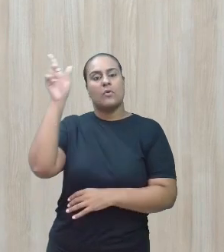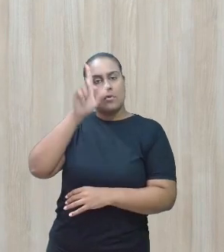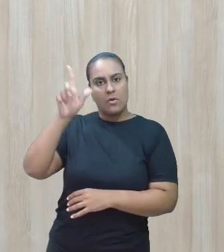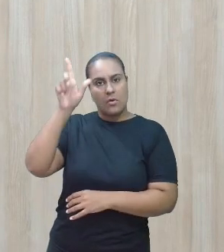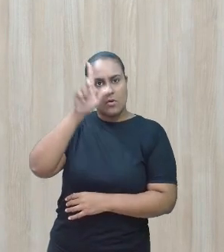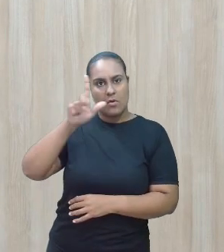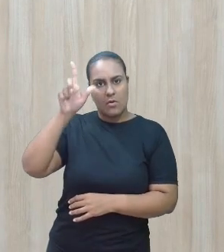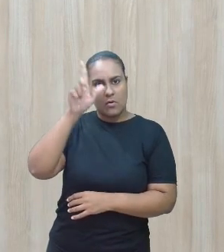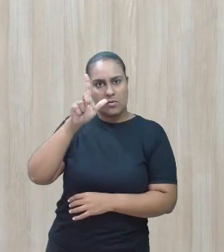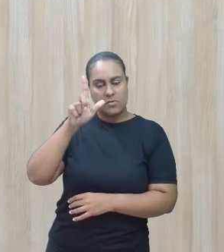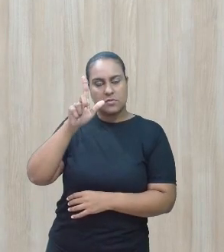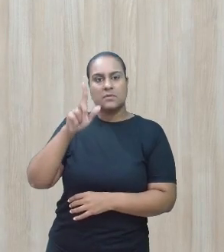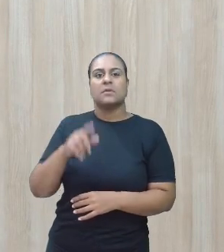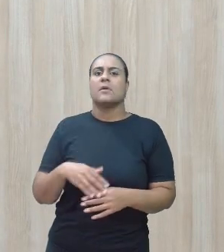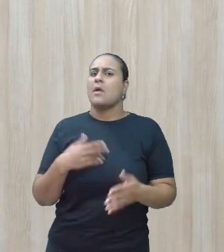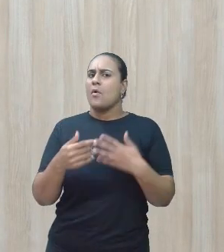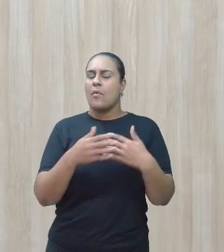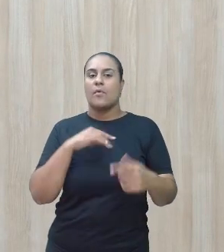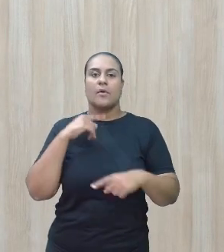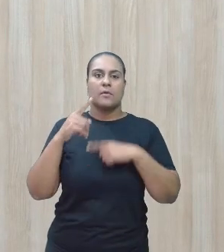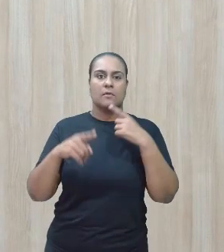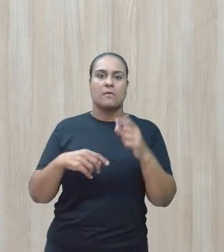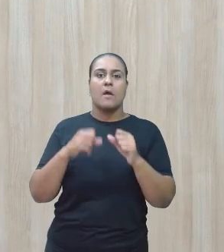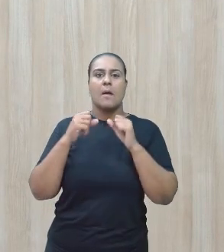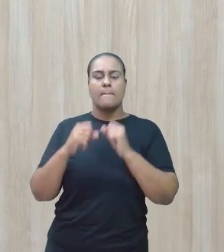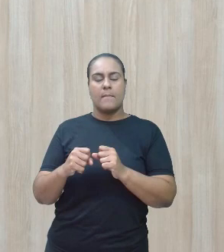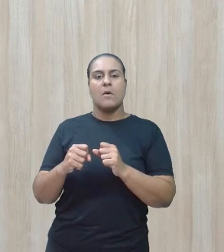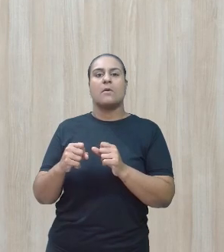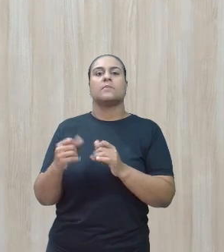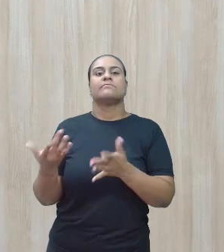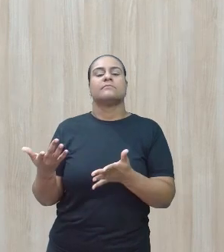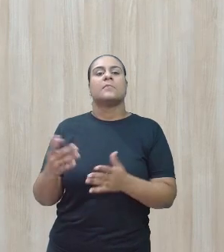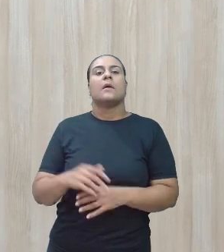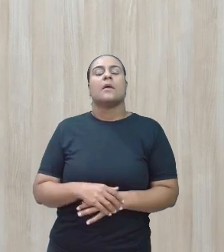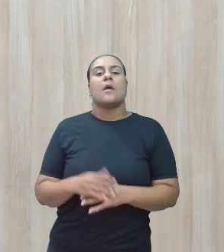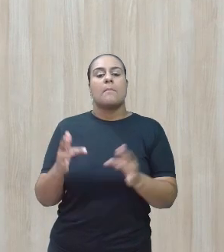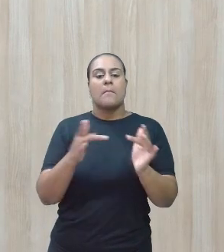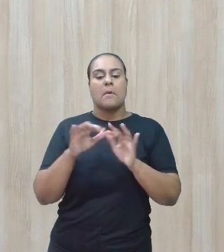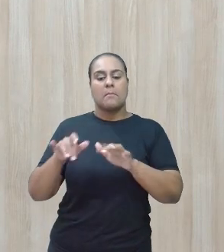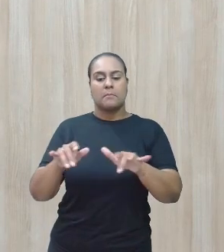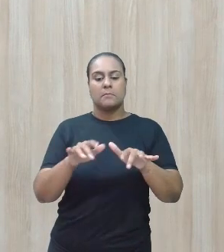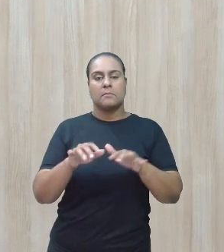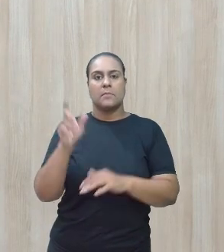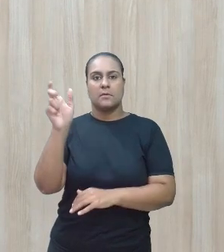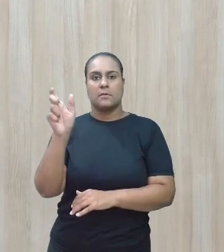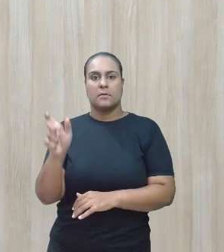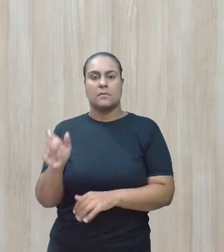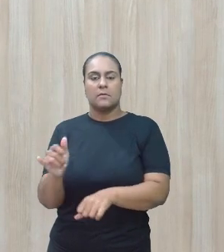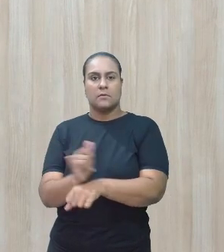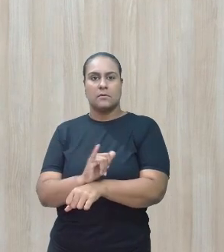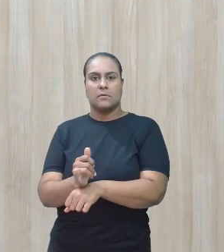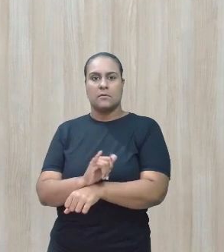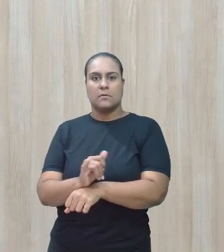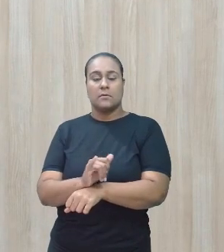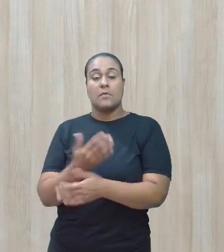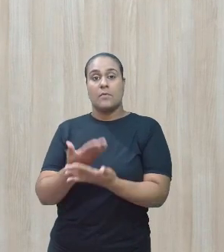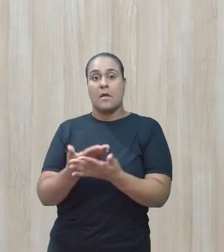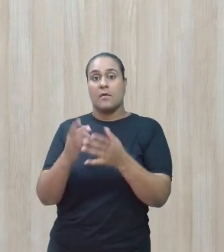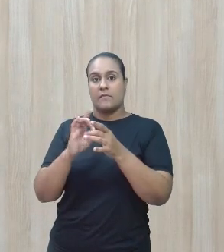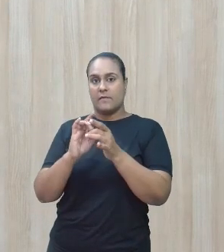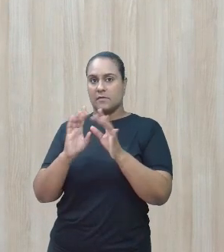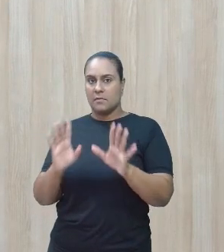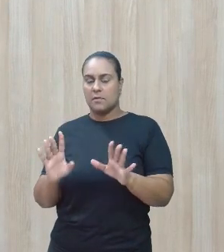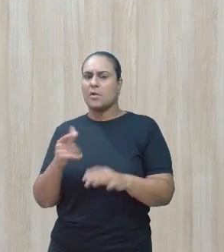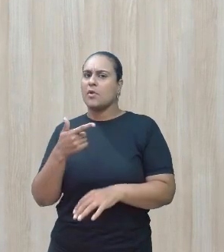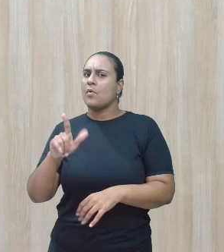da lógica, e qualquer dúvida, entre em contato com a gente lá pelo YouTube nesse momento, né, quando estiver lá no YouTube, e em